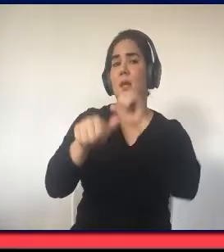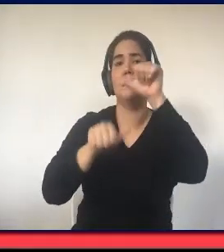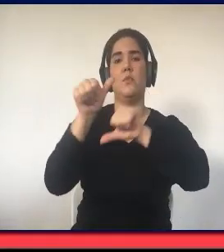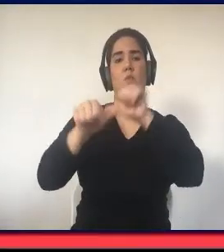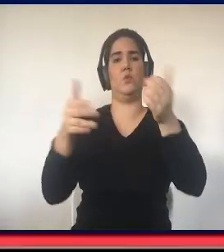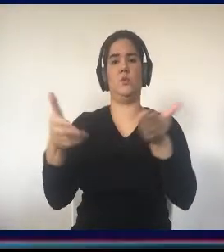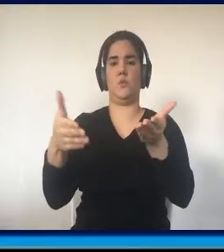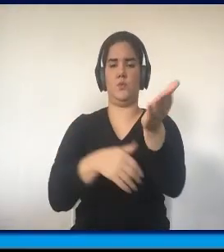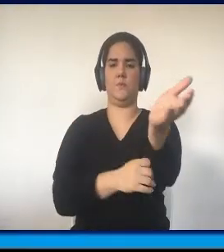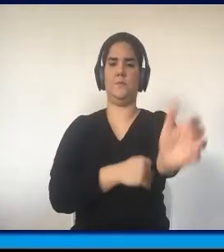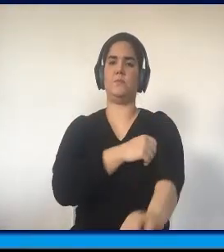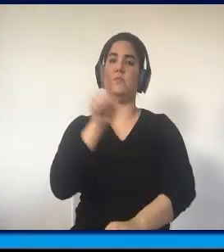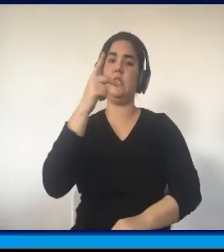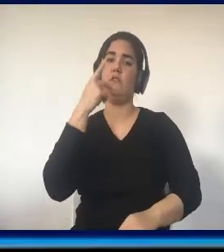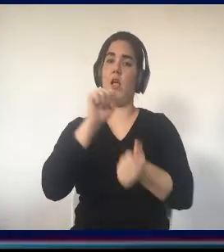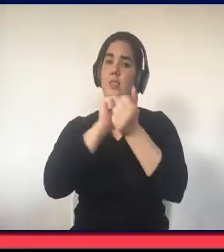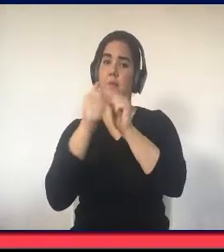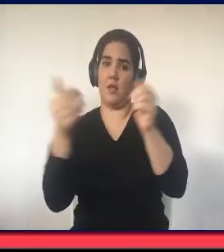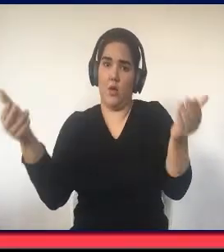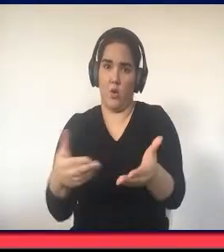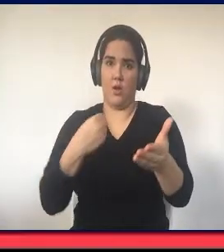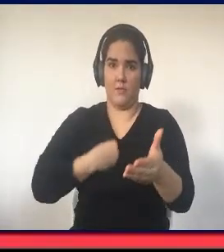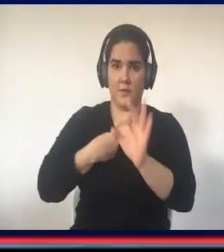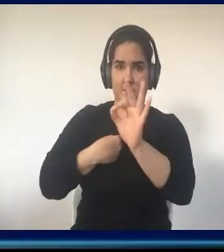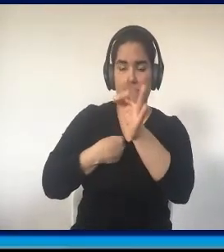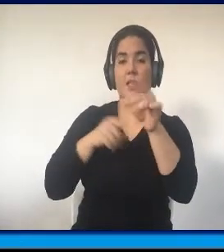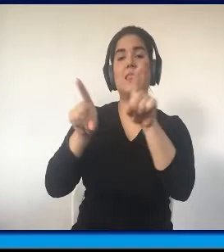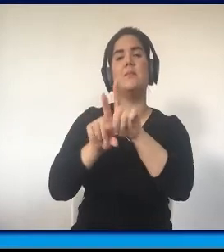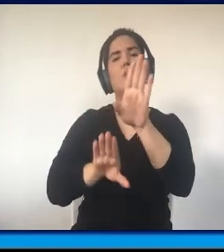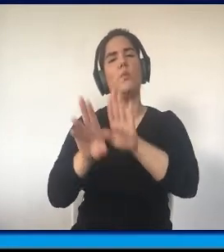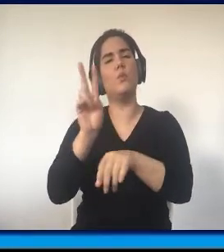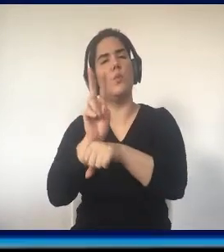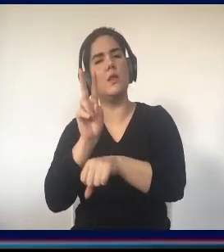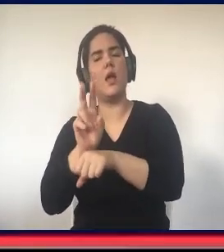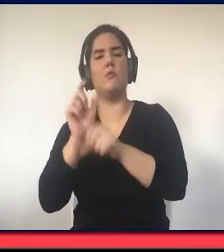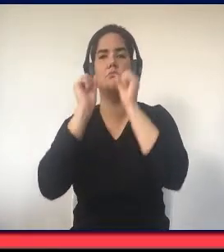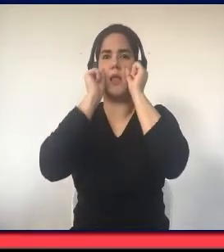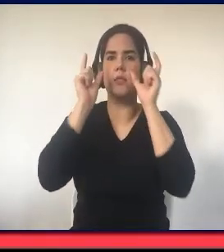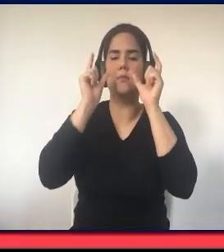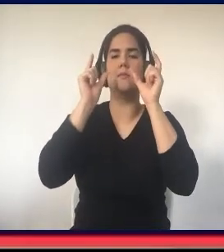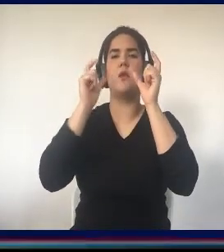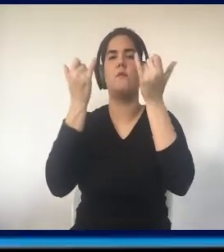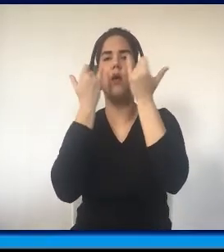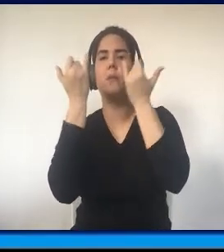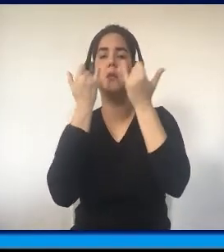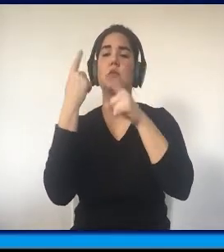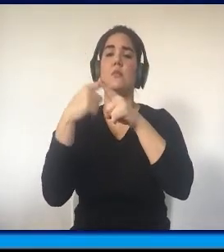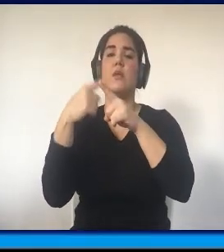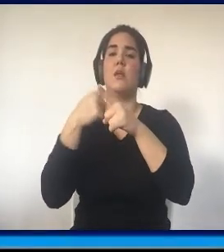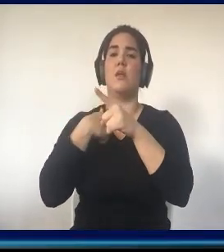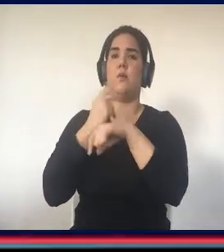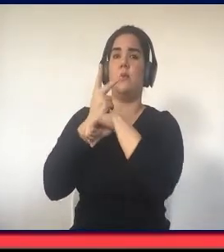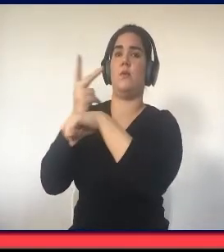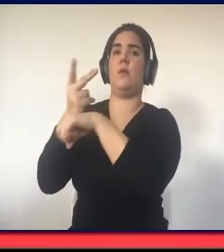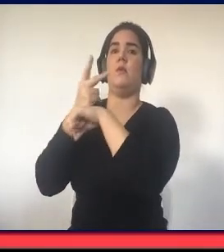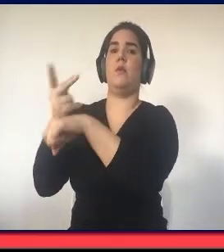adaptar ao que está acontecendo. E tomar o cuidado e sempre se manter atento às informações para nunca estar correndo atrás do que já está acontecendo, né?